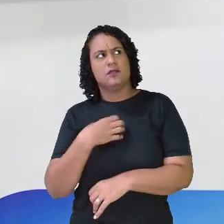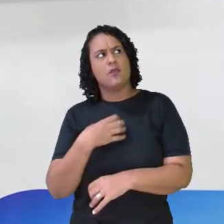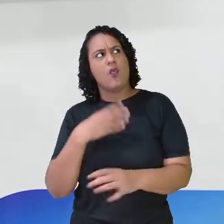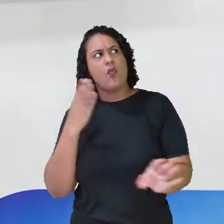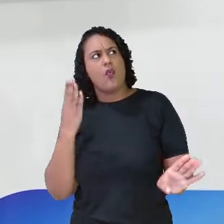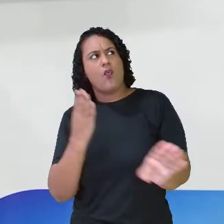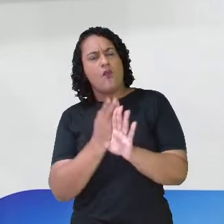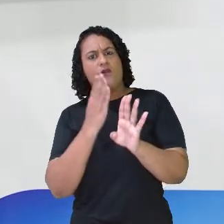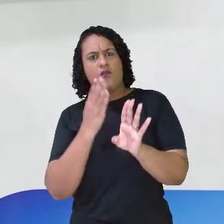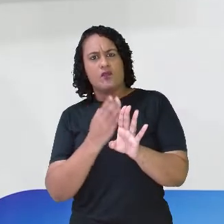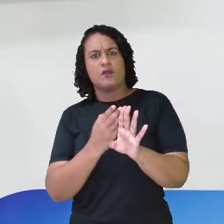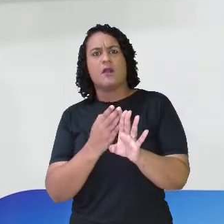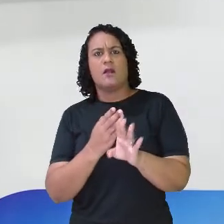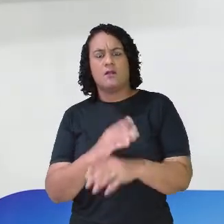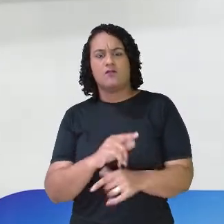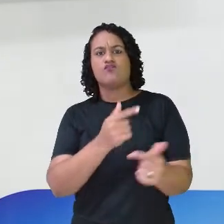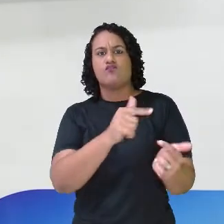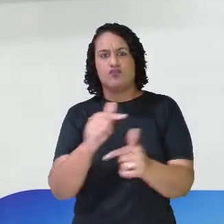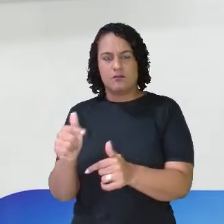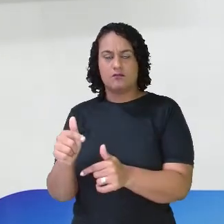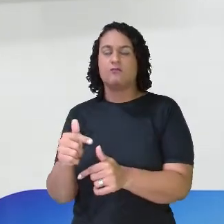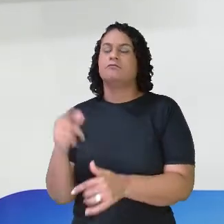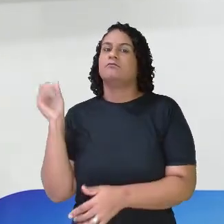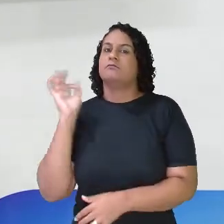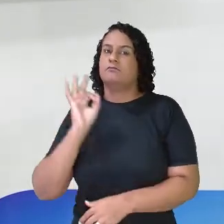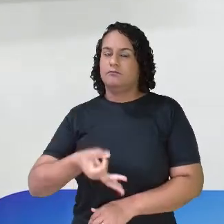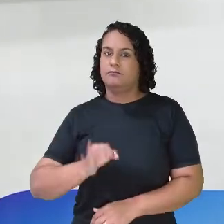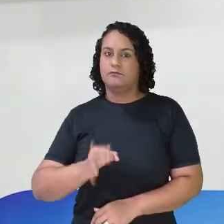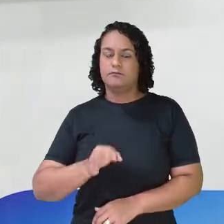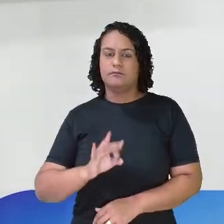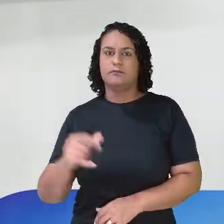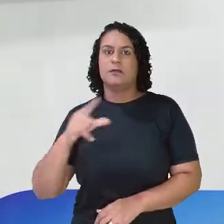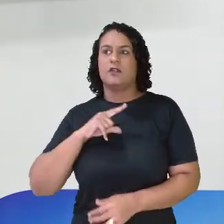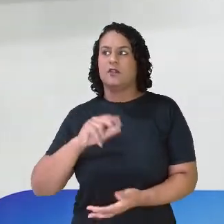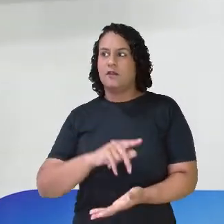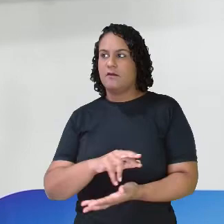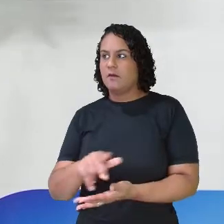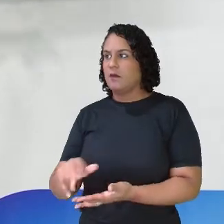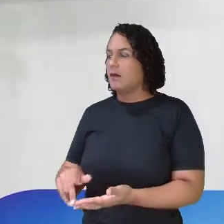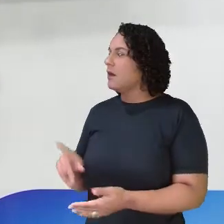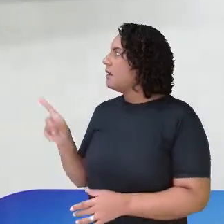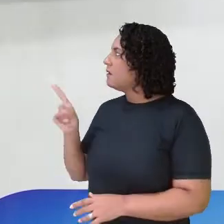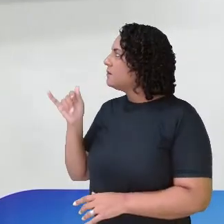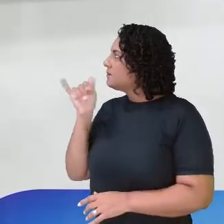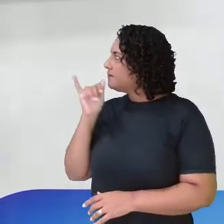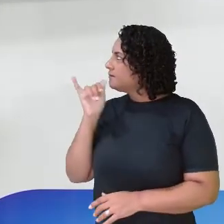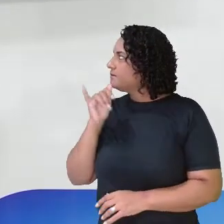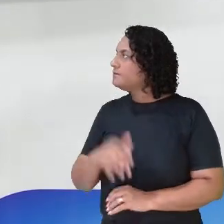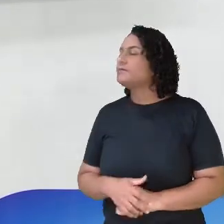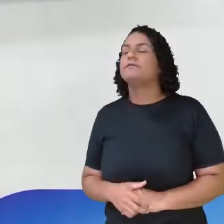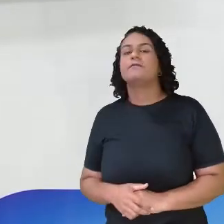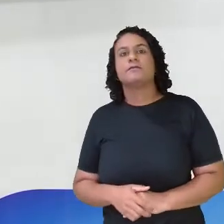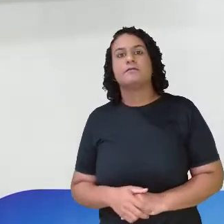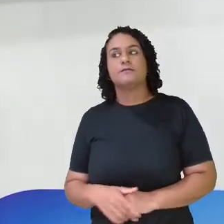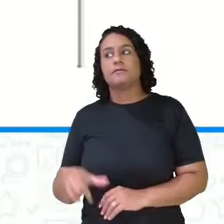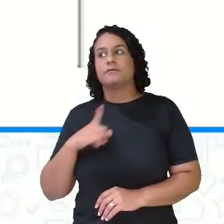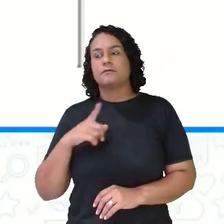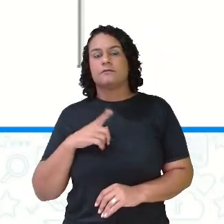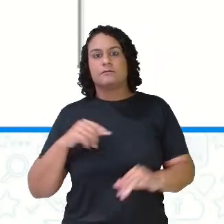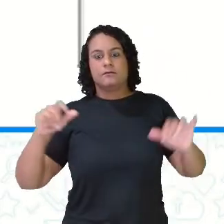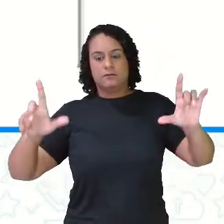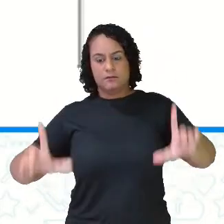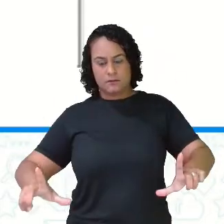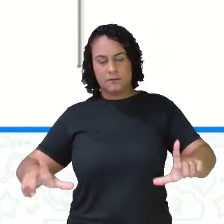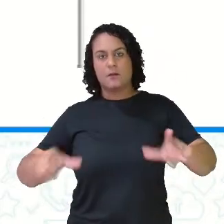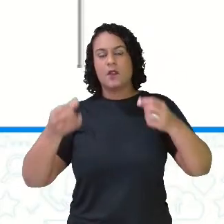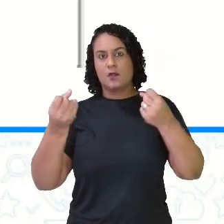geométricas? Com certeza. E aqui eu tenho vários exemplos. Eu tenho o quadro que eu